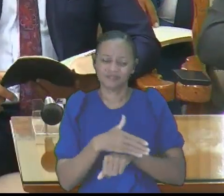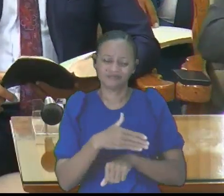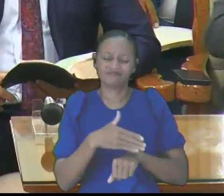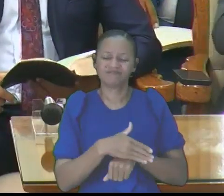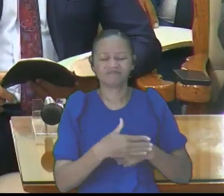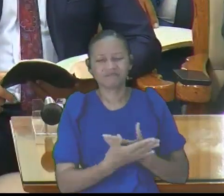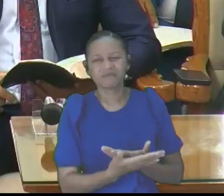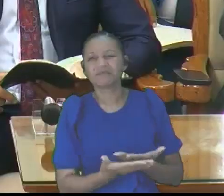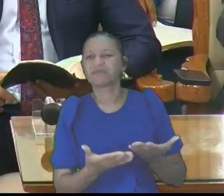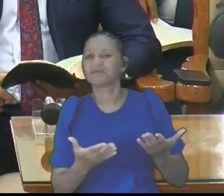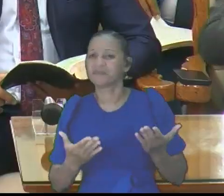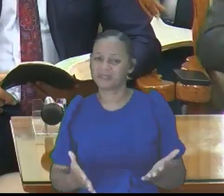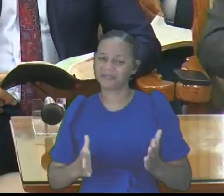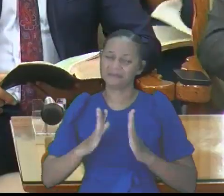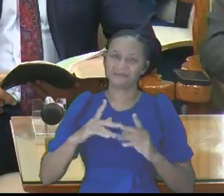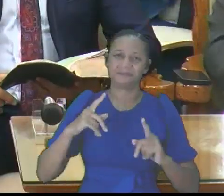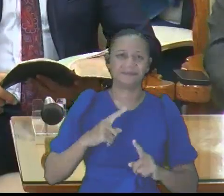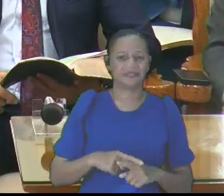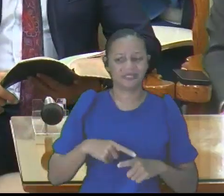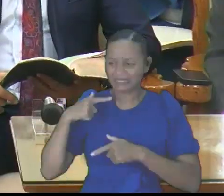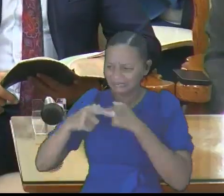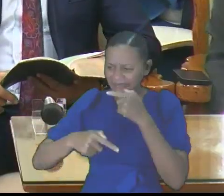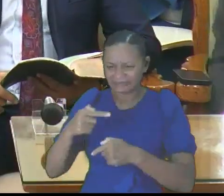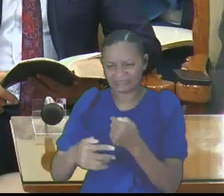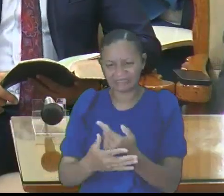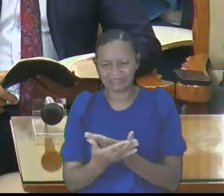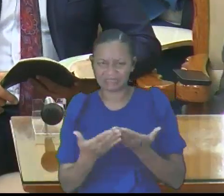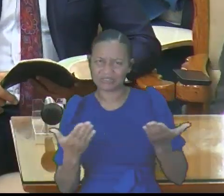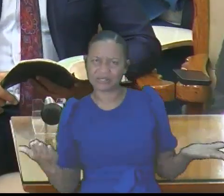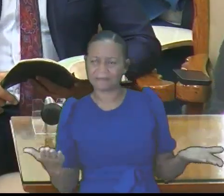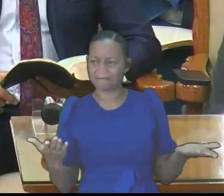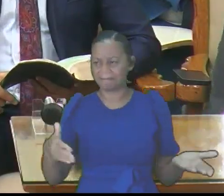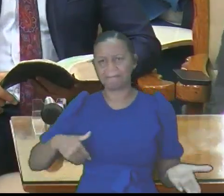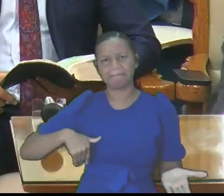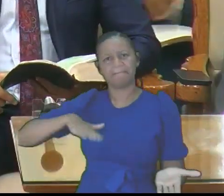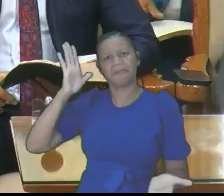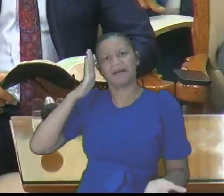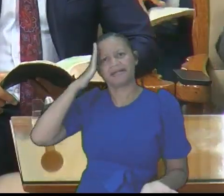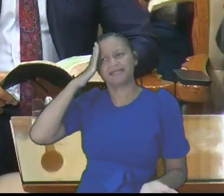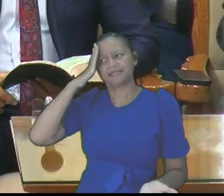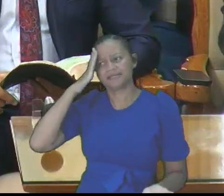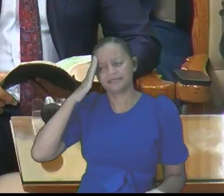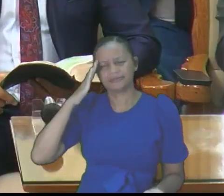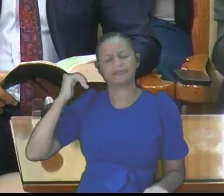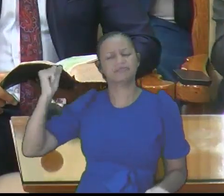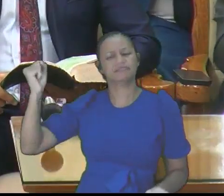conselho apostólico. Será que essa geração é mais sábia do que os apóstolos?